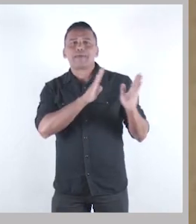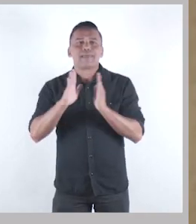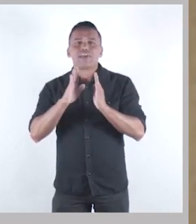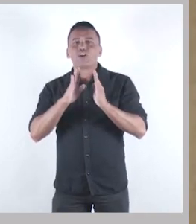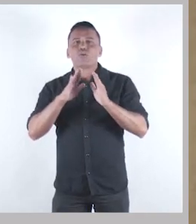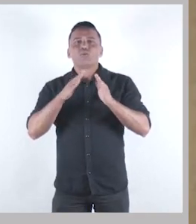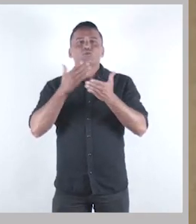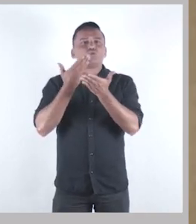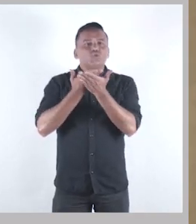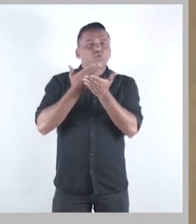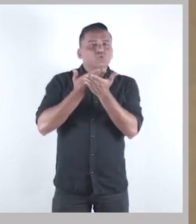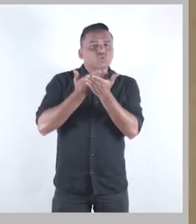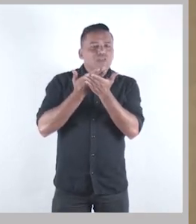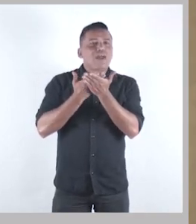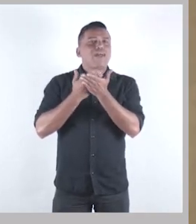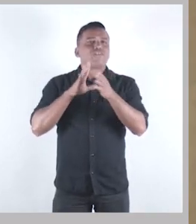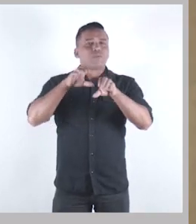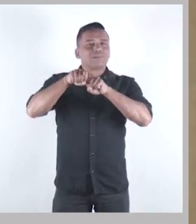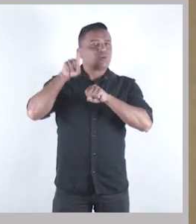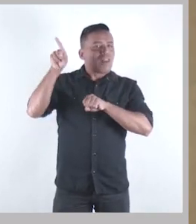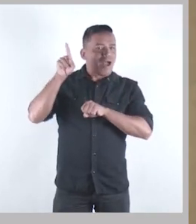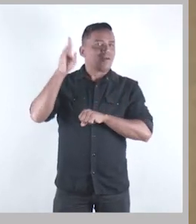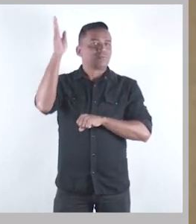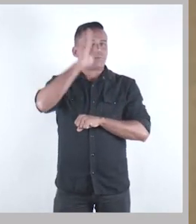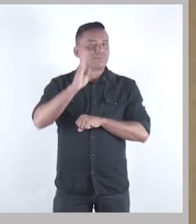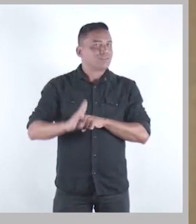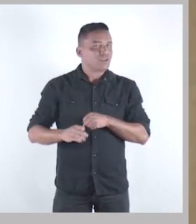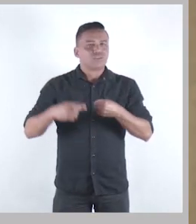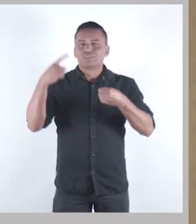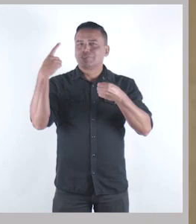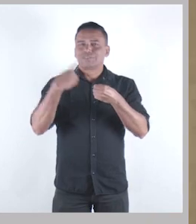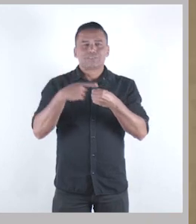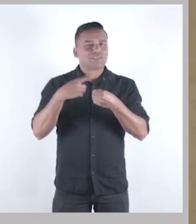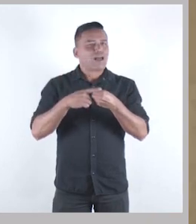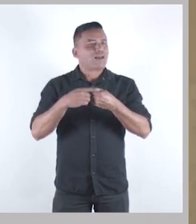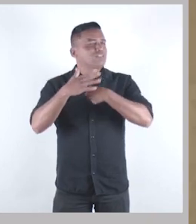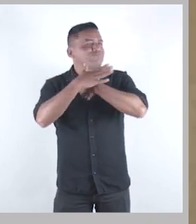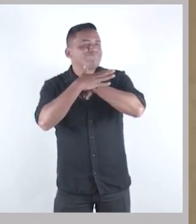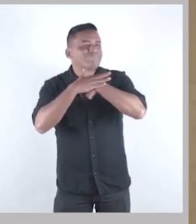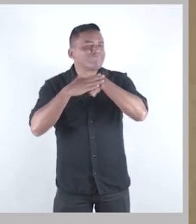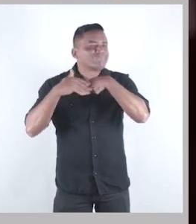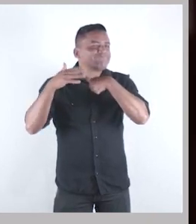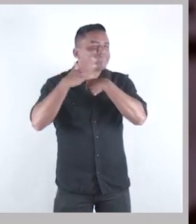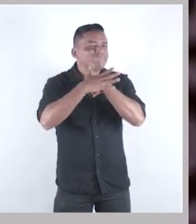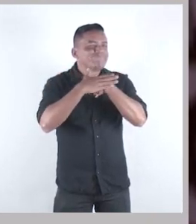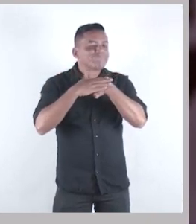Brasil, e gostei bastante, toda calorosa, não é?